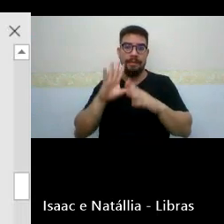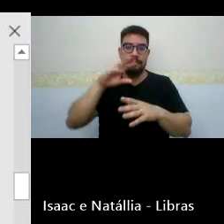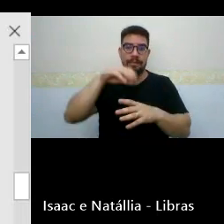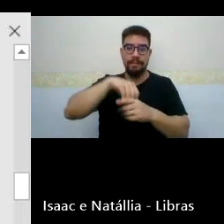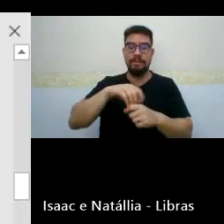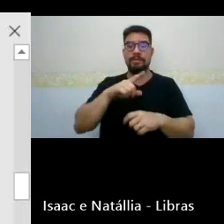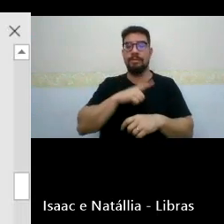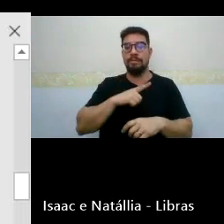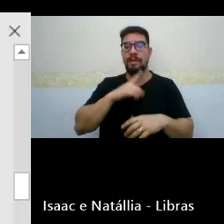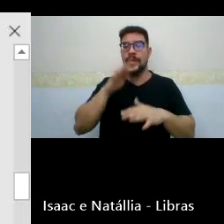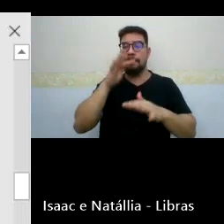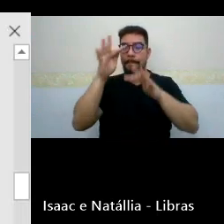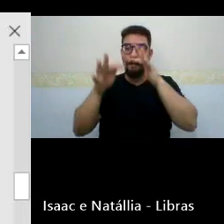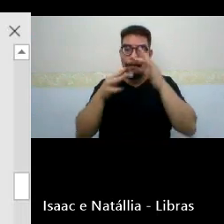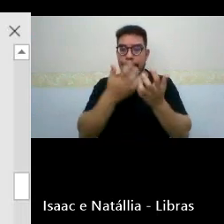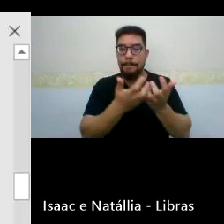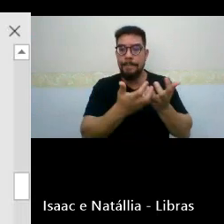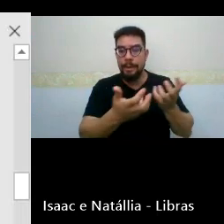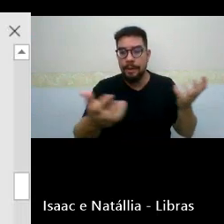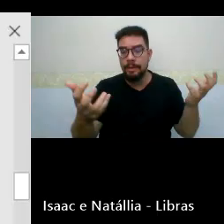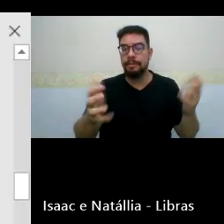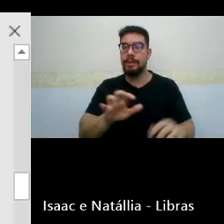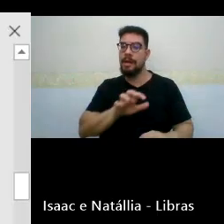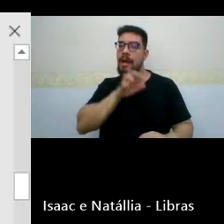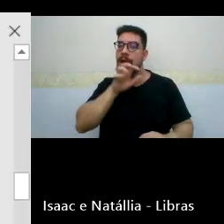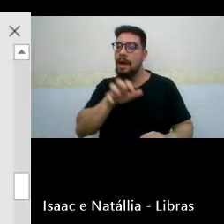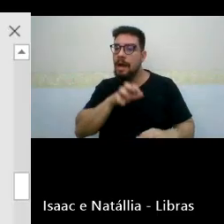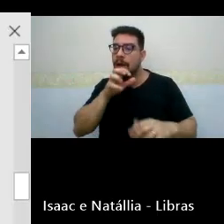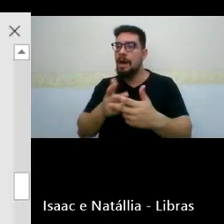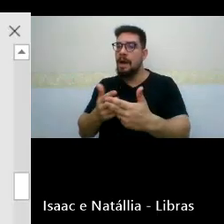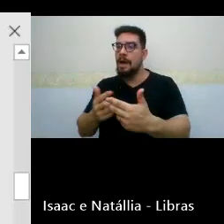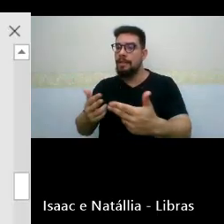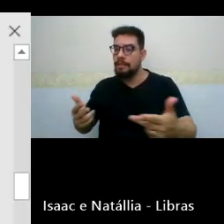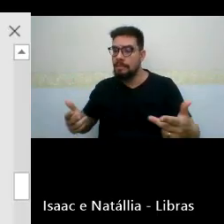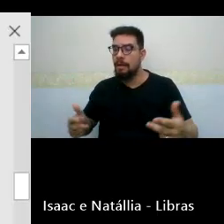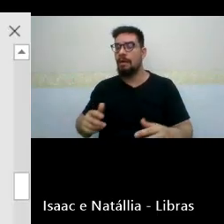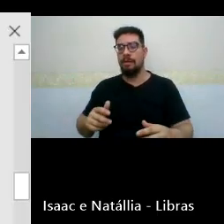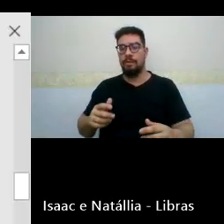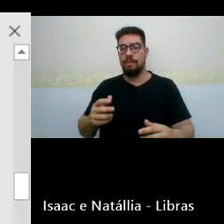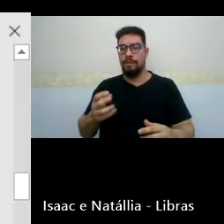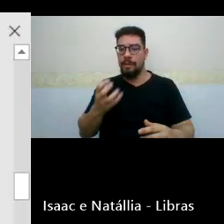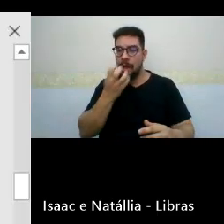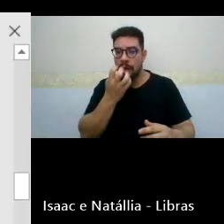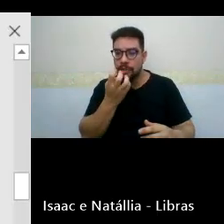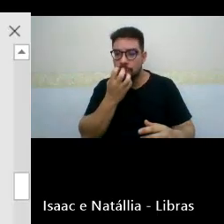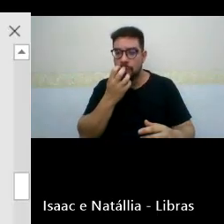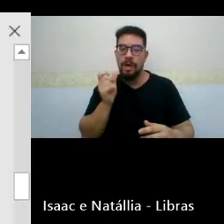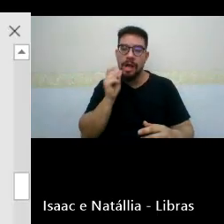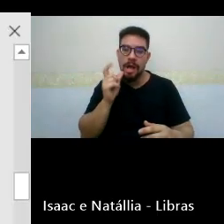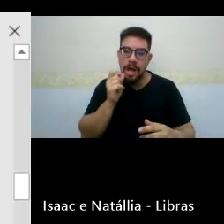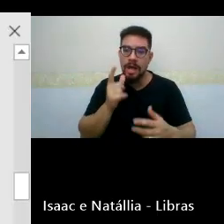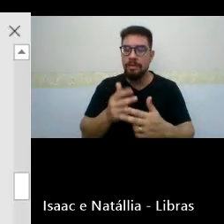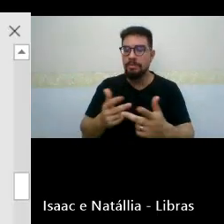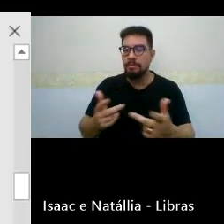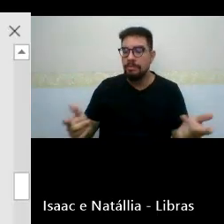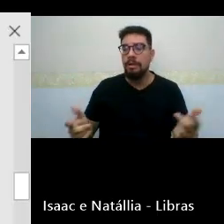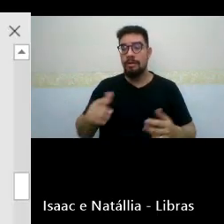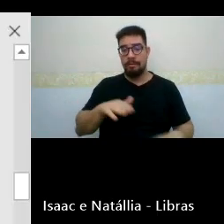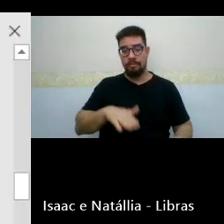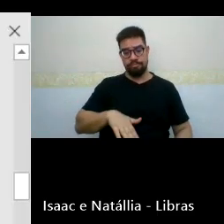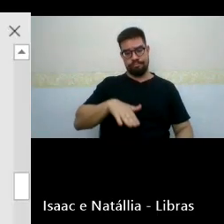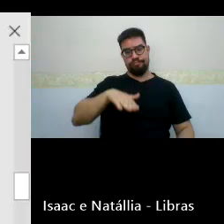ela vai ter um respeito muito grande pela natureza. Eu não estou dizendo que a outra criança que não é criada assim, ela não terá, não é